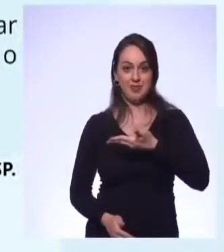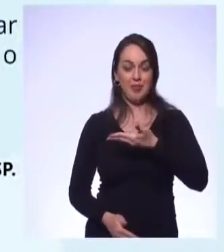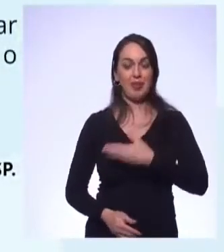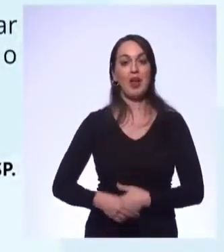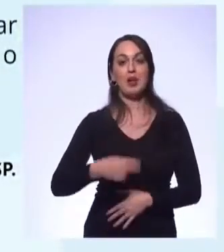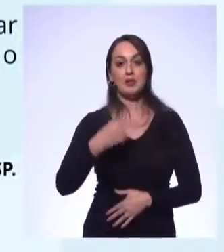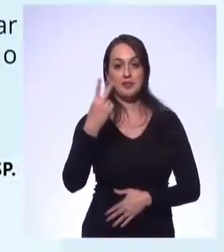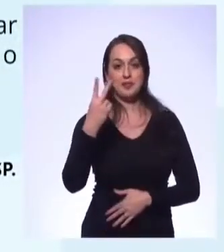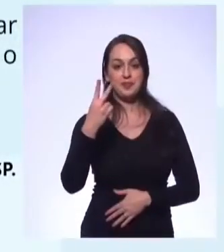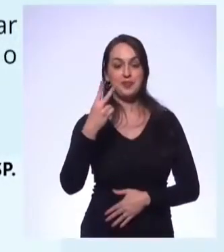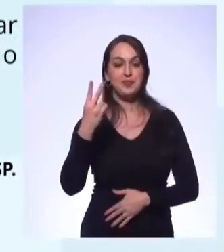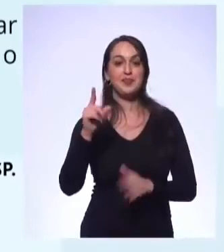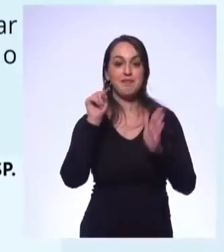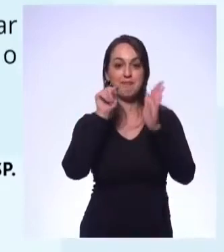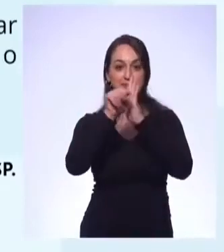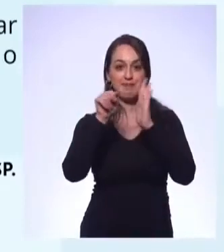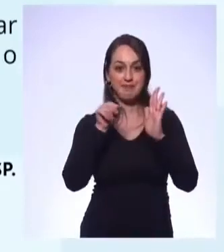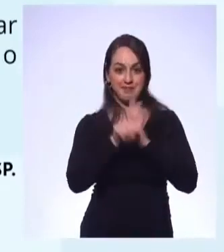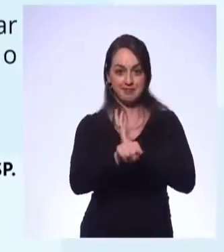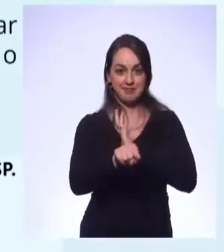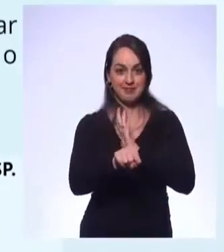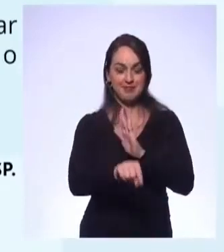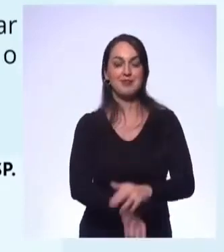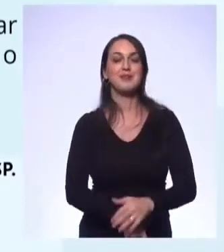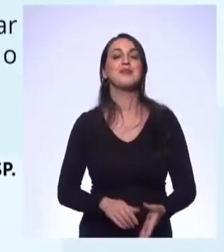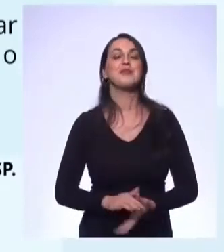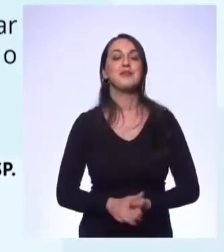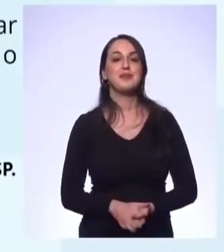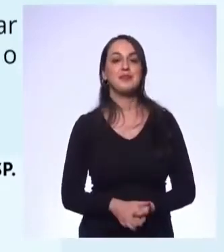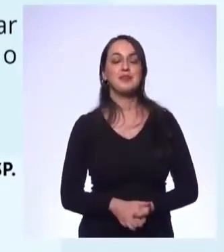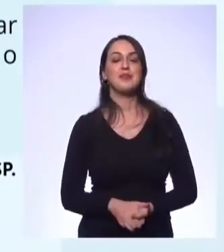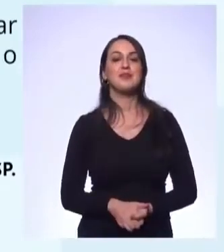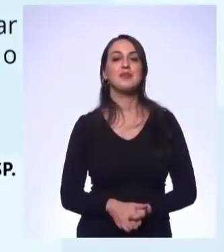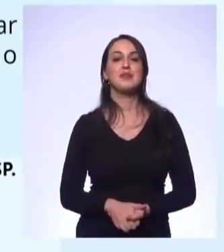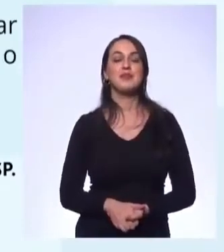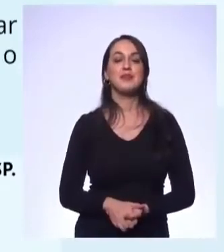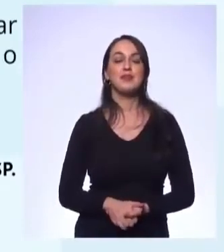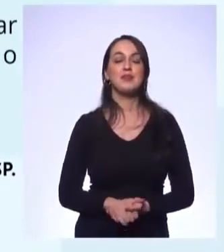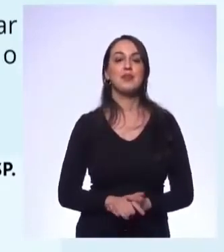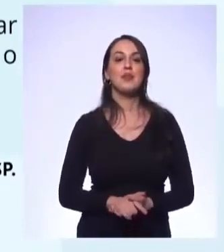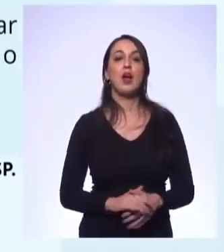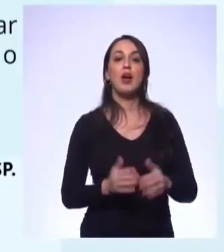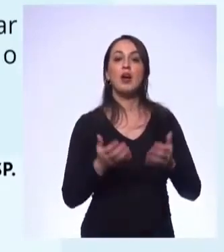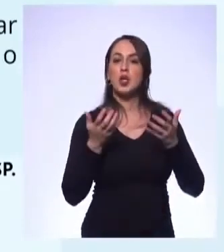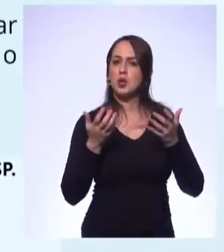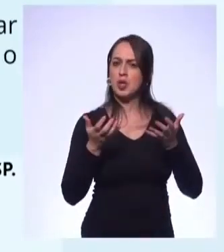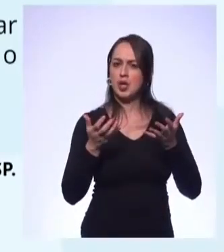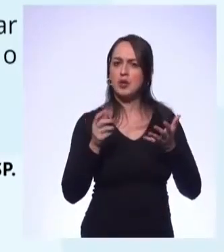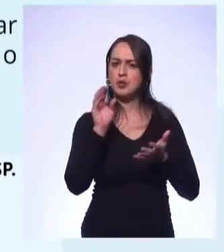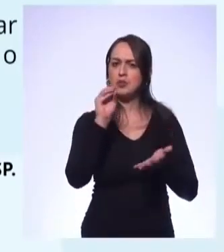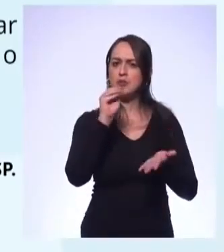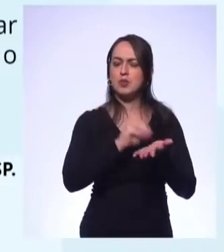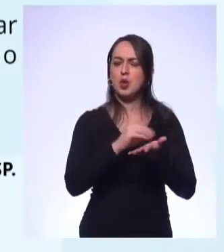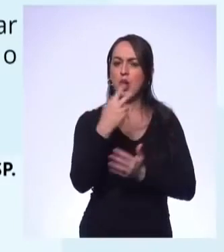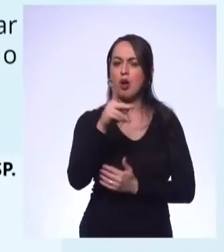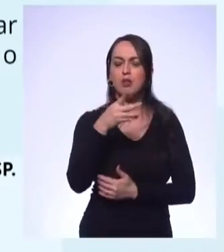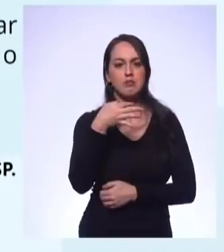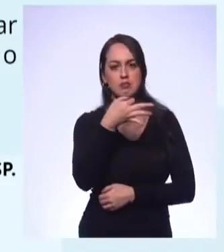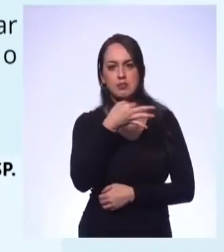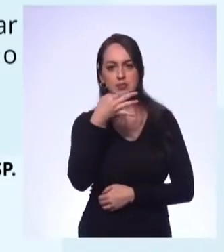tá? Essas perguntas são abertas, tá bom? E aí eu quero que vocês deixem aí opinião. Lembrando que também, nas